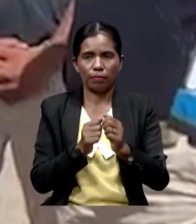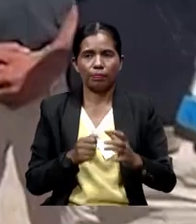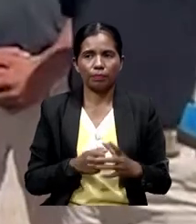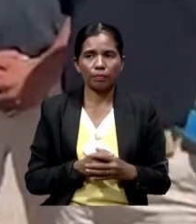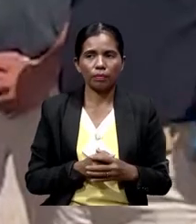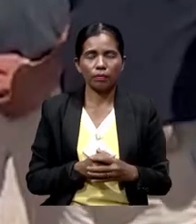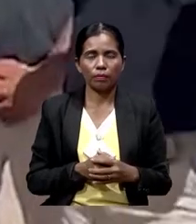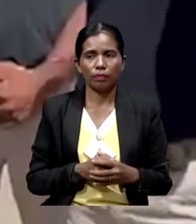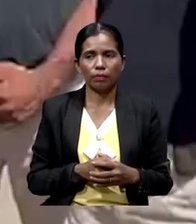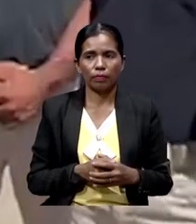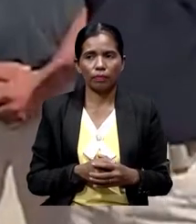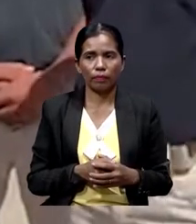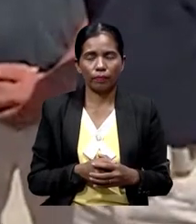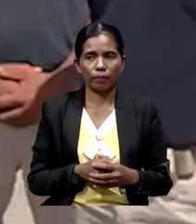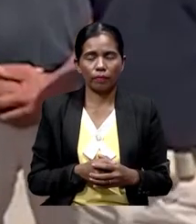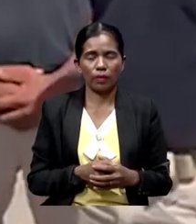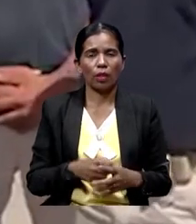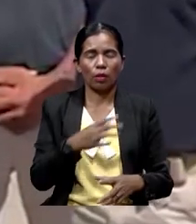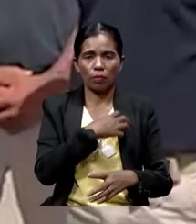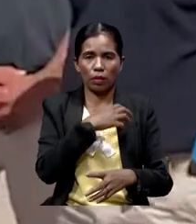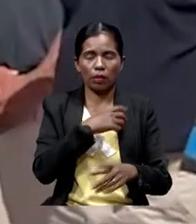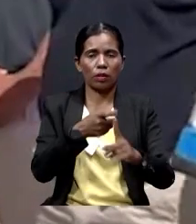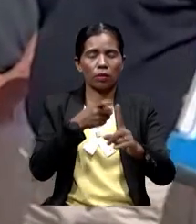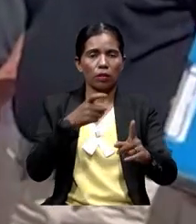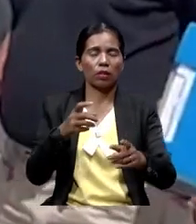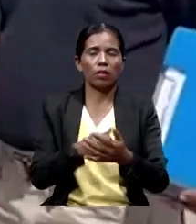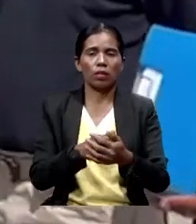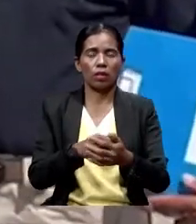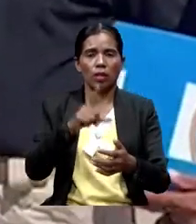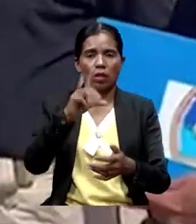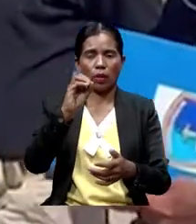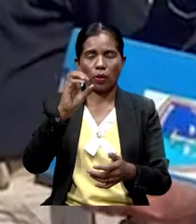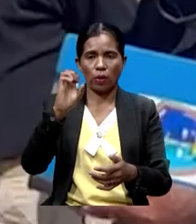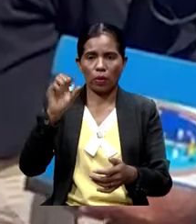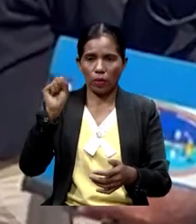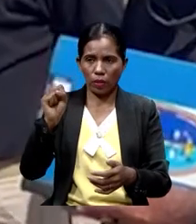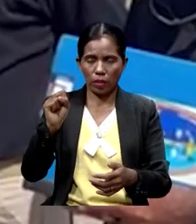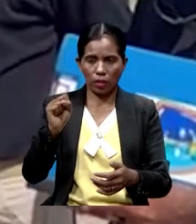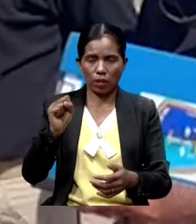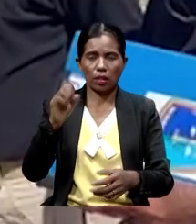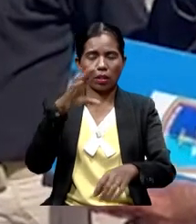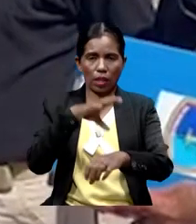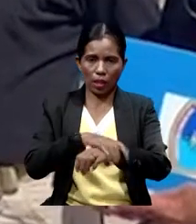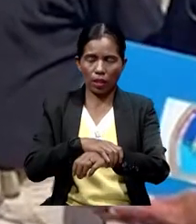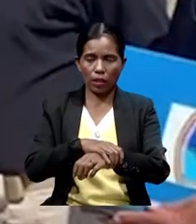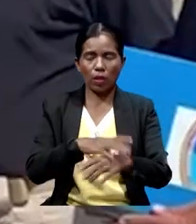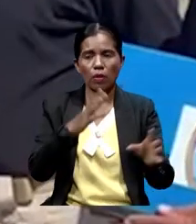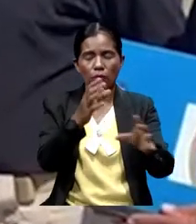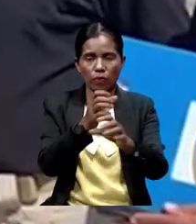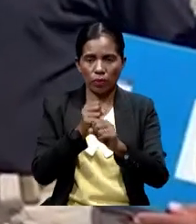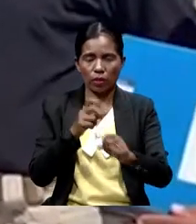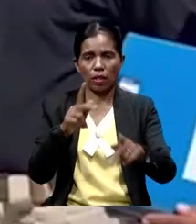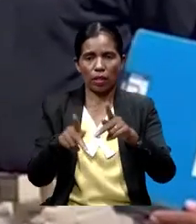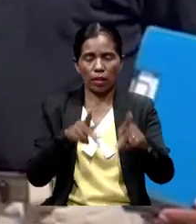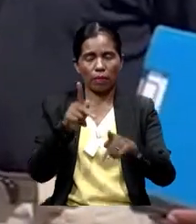com a PM, unida de Polícia Marítima, o seu posto nós, e ainda bem que a gente consegue capturar a internet de dar um balo, ou